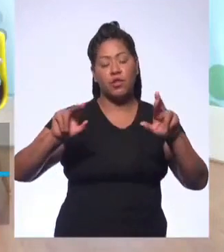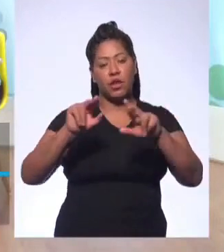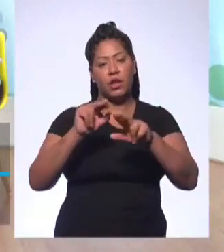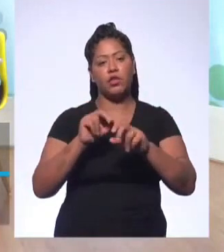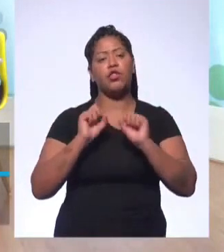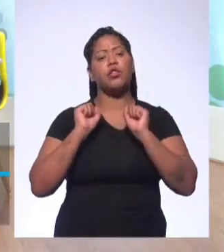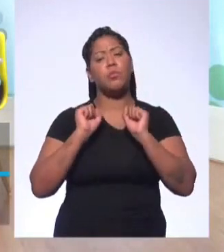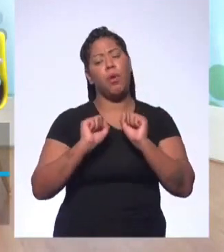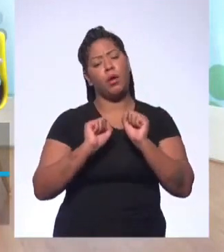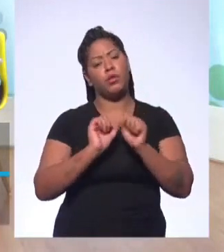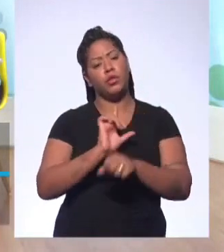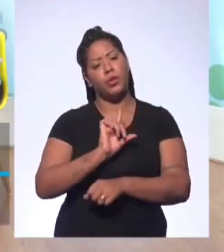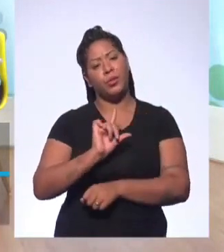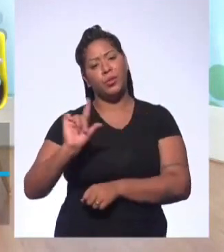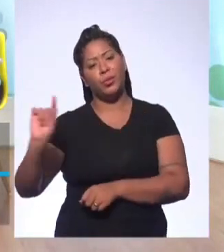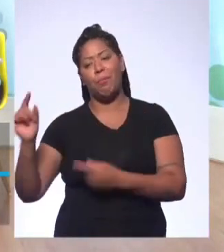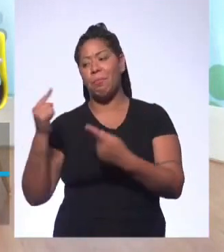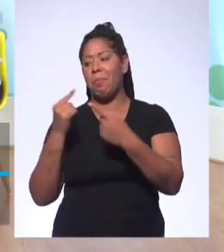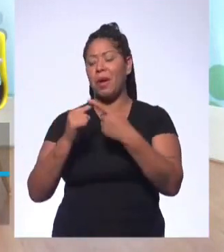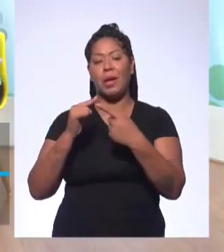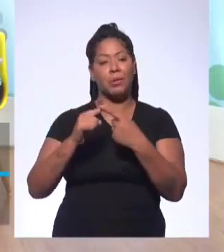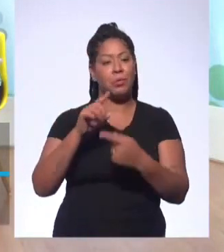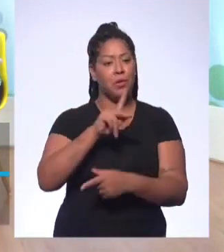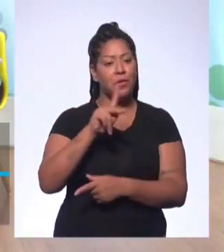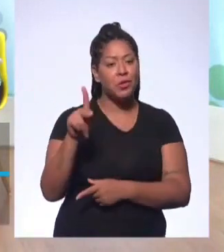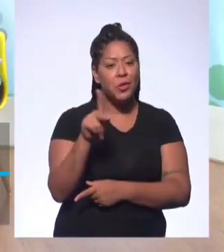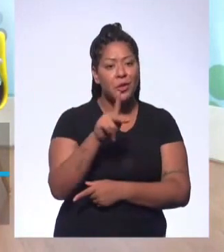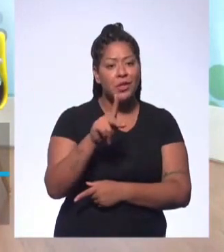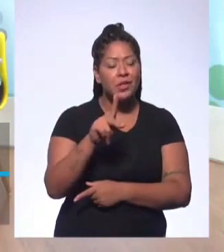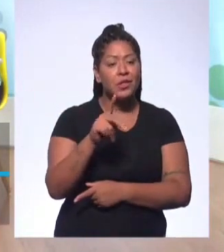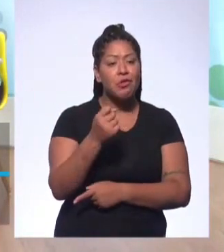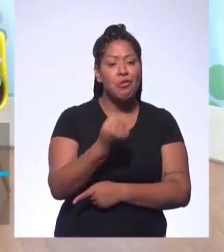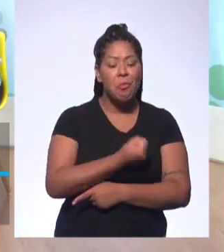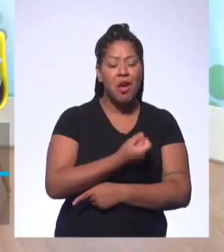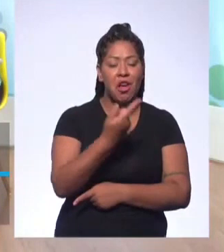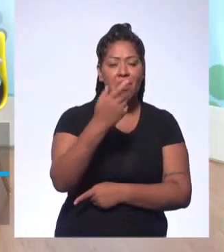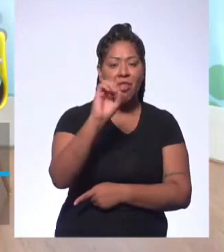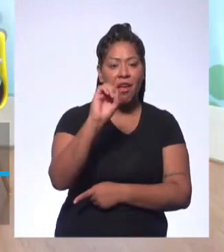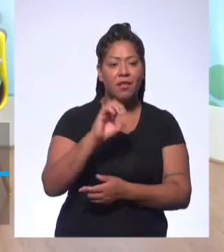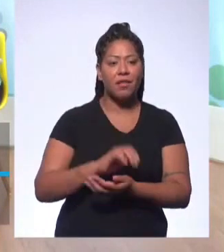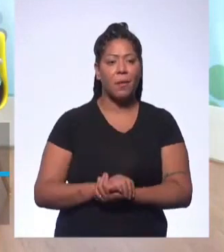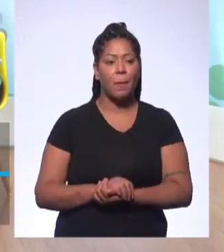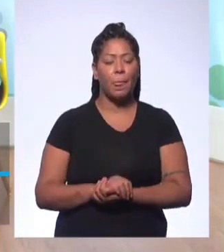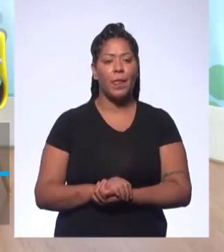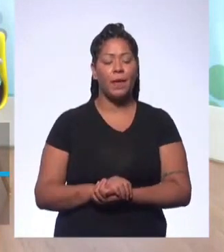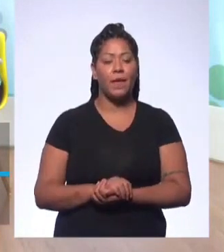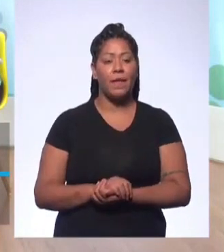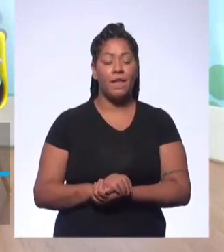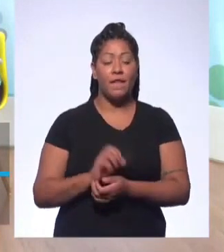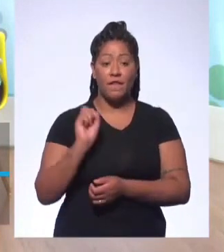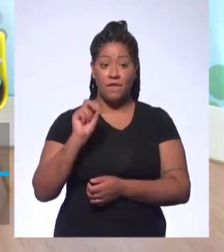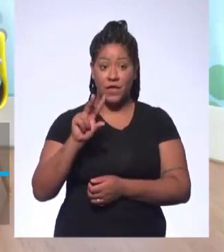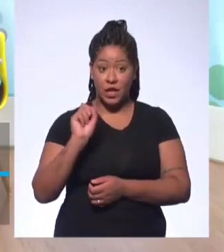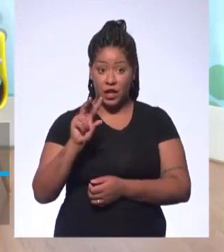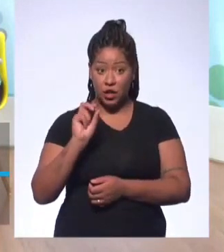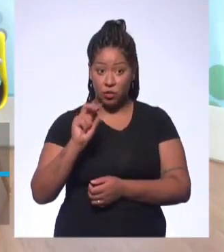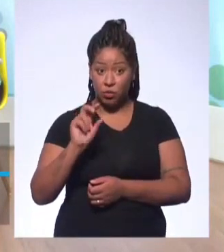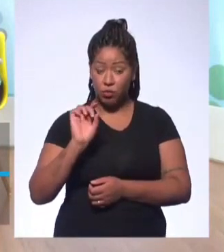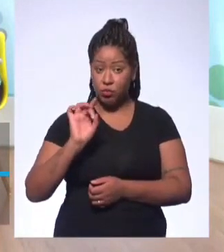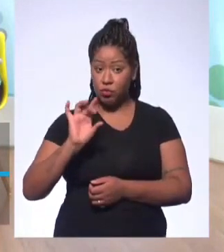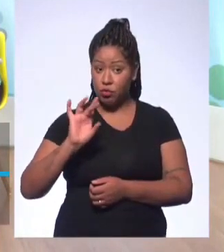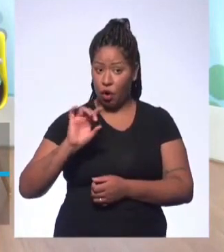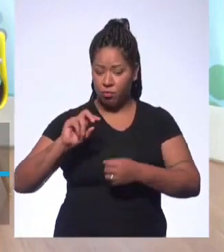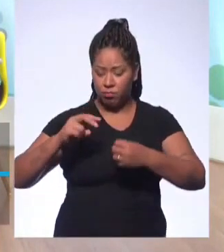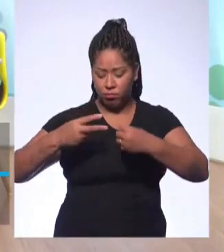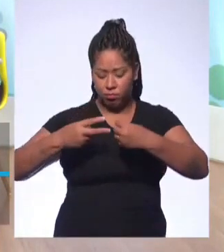embora com esses professores nota 10 aqui ajudando a gente a dar aula, né, Joel? Professora Irene colocou ainda, ó, vírus só se reproduz no interior das